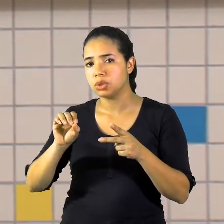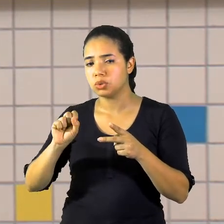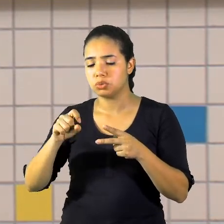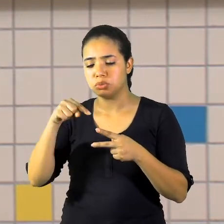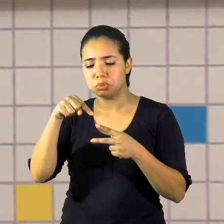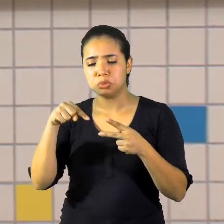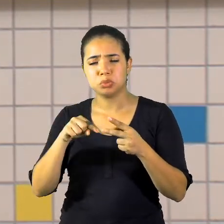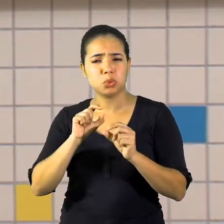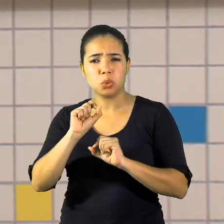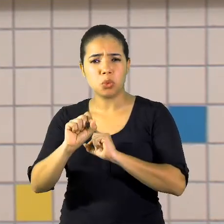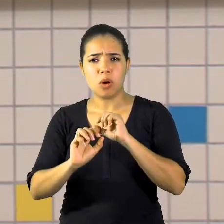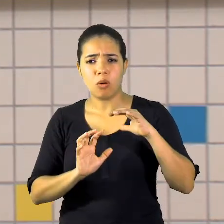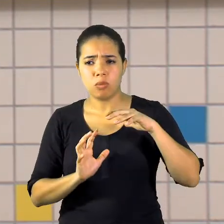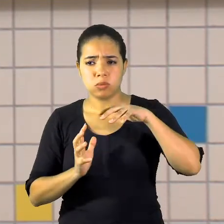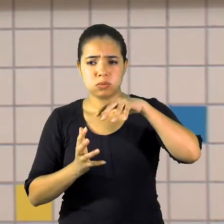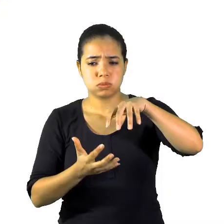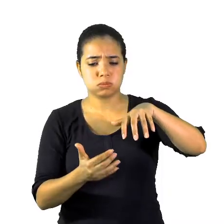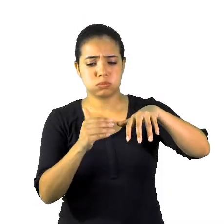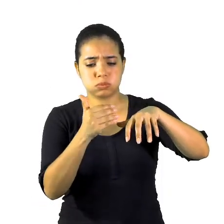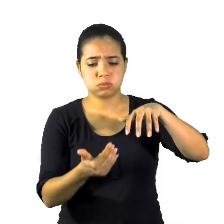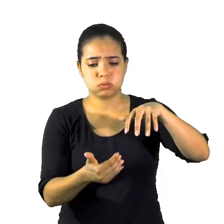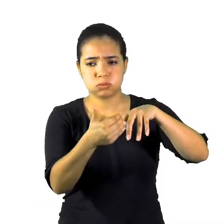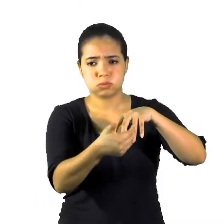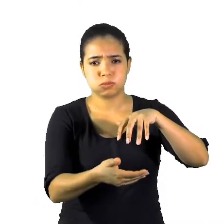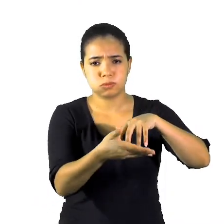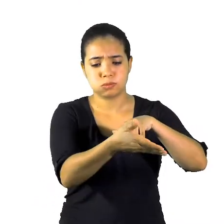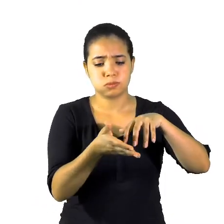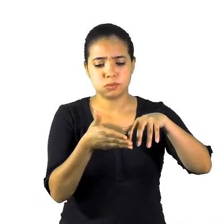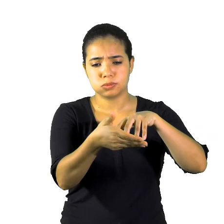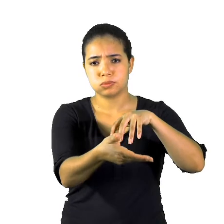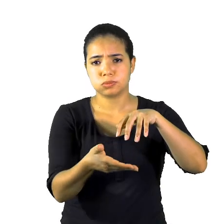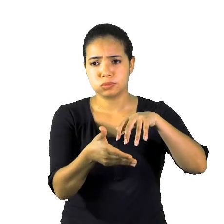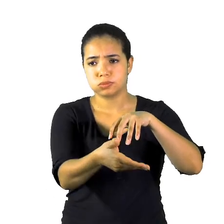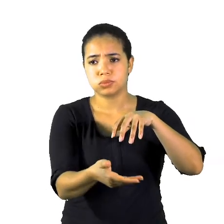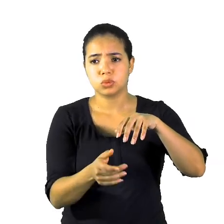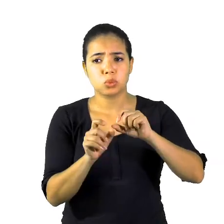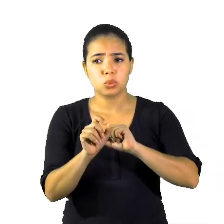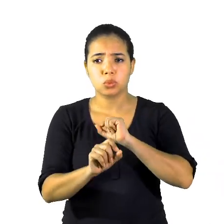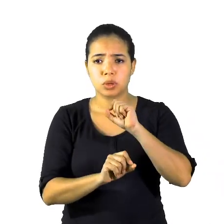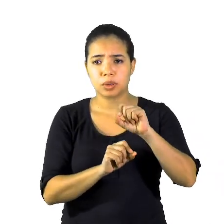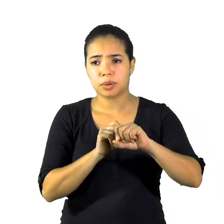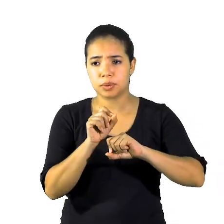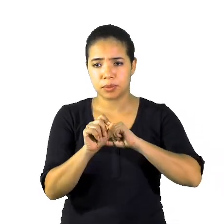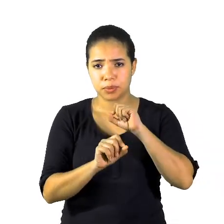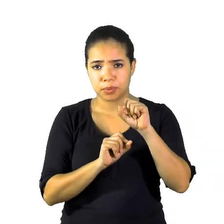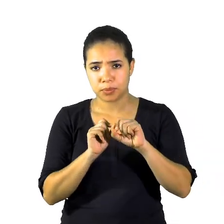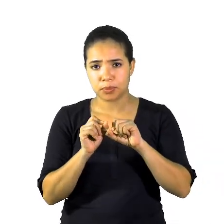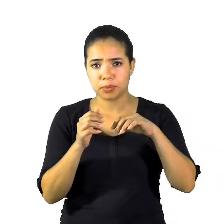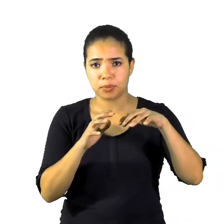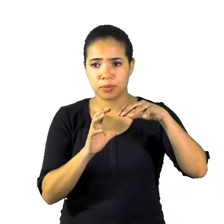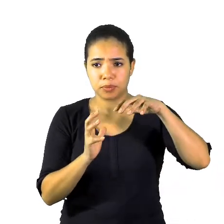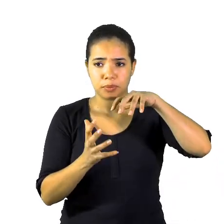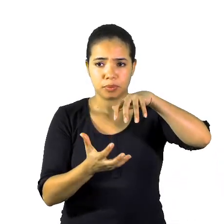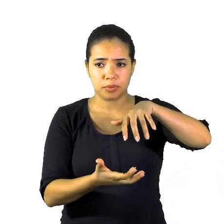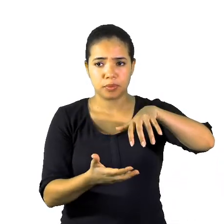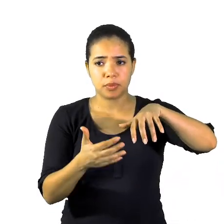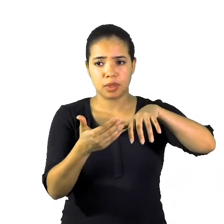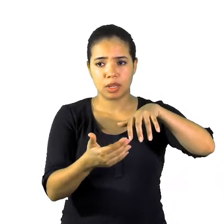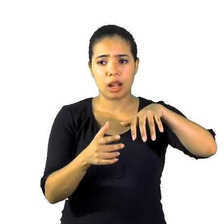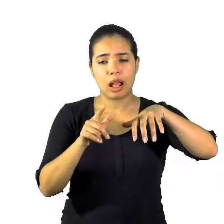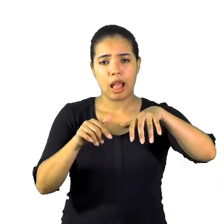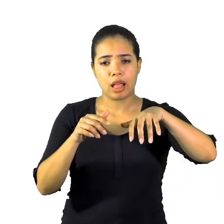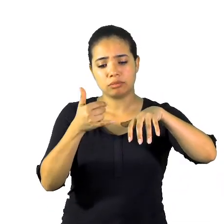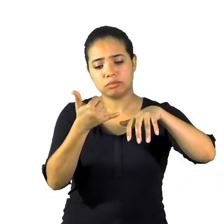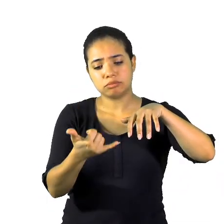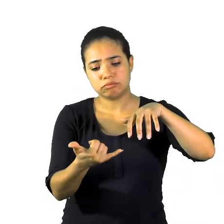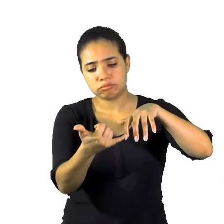utilizando o meridiano de Greenwich e a linha do Equador. Paralelos são as linhas imaginárias traçadas a partir